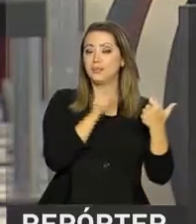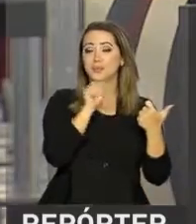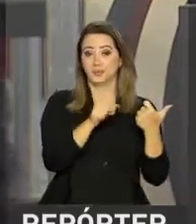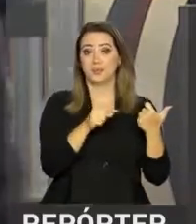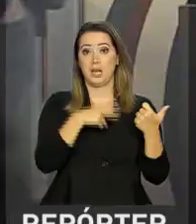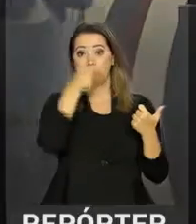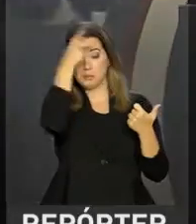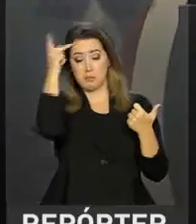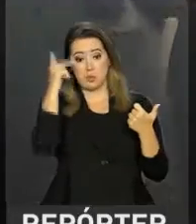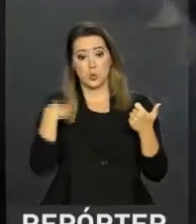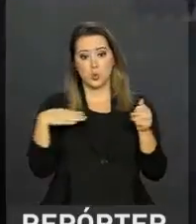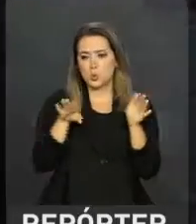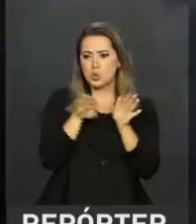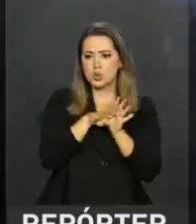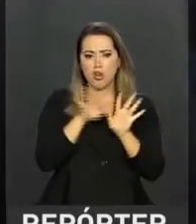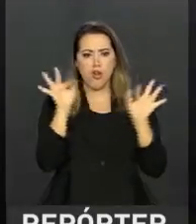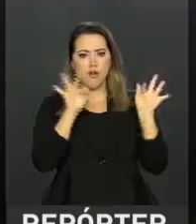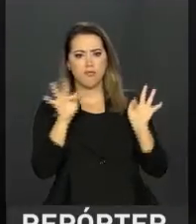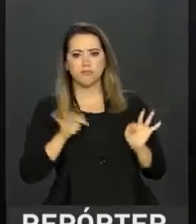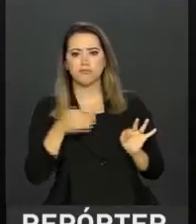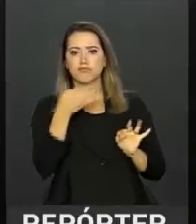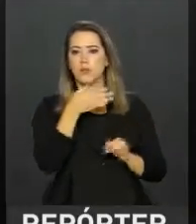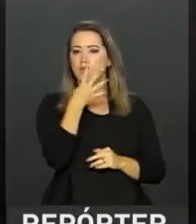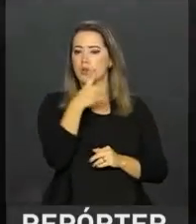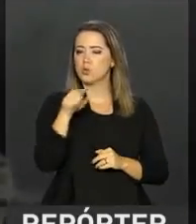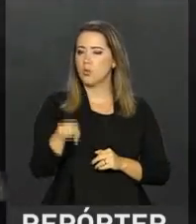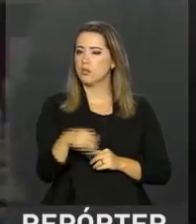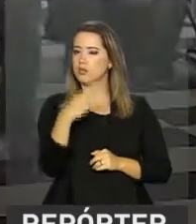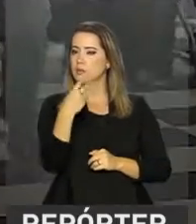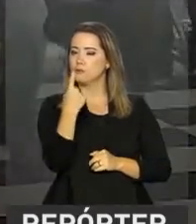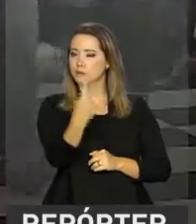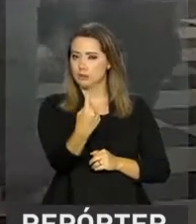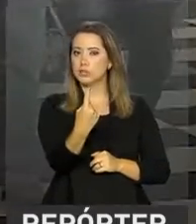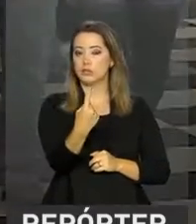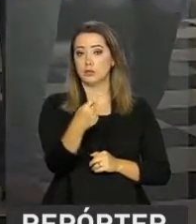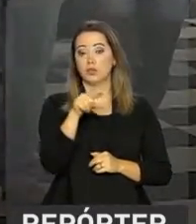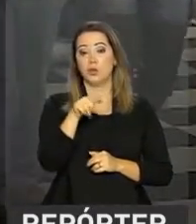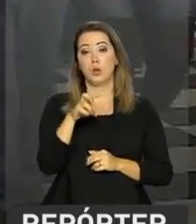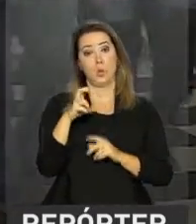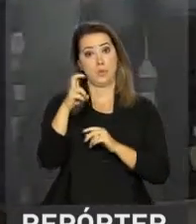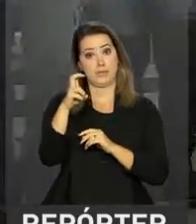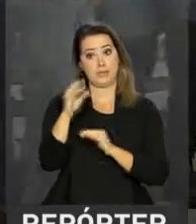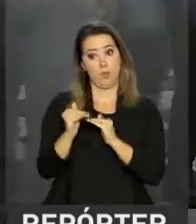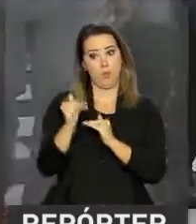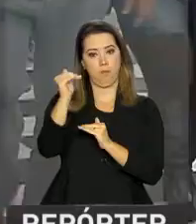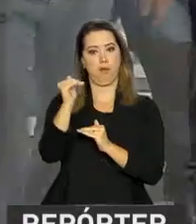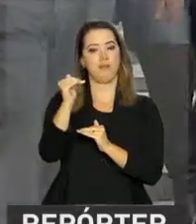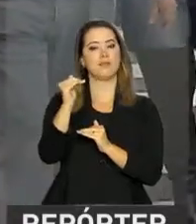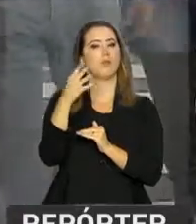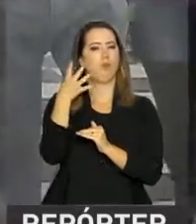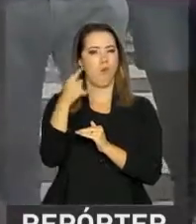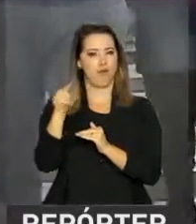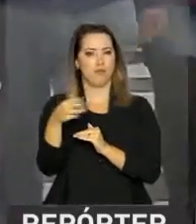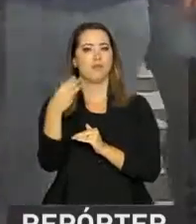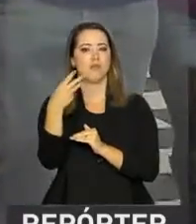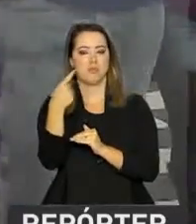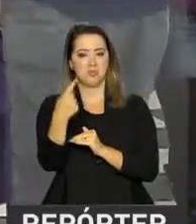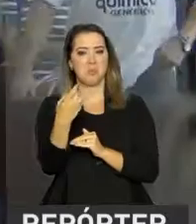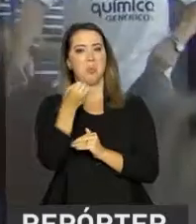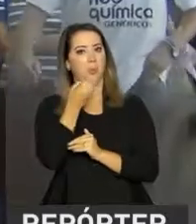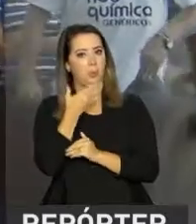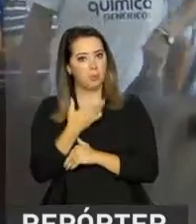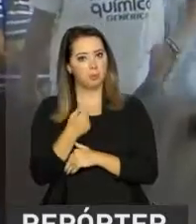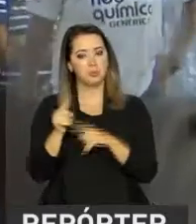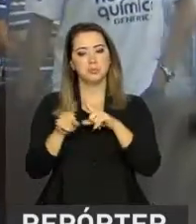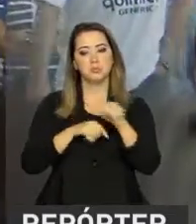do passageiro marcou 4,31 em uma escala onde 5 é a nota mais alta os números mostram melhora com